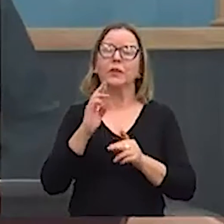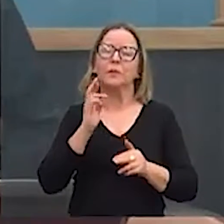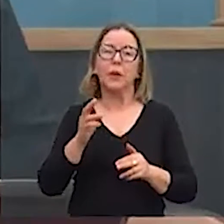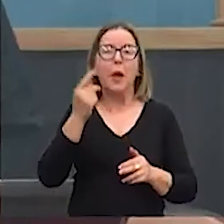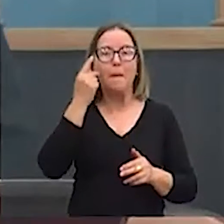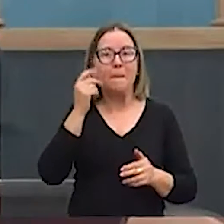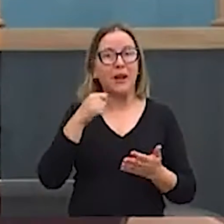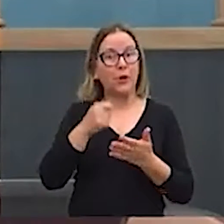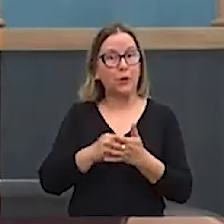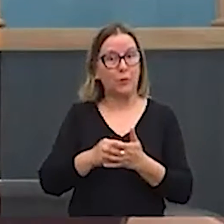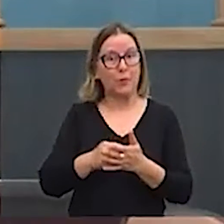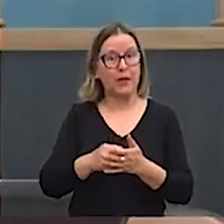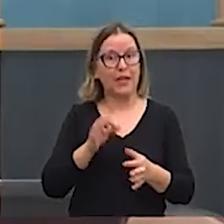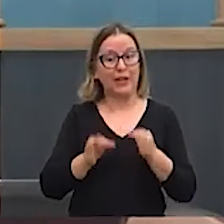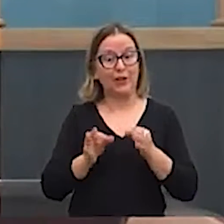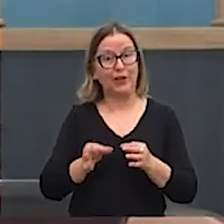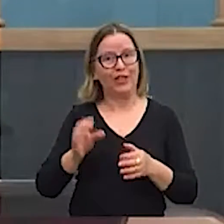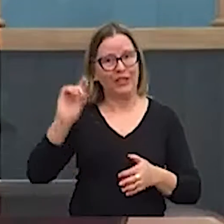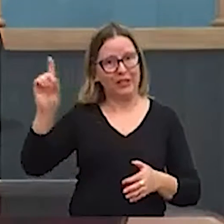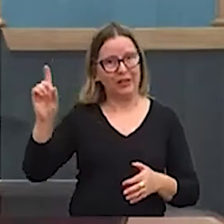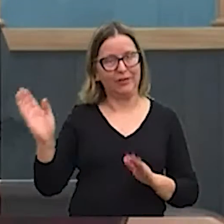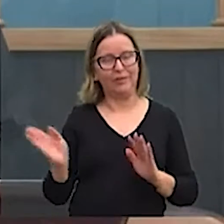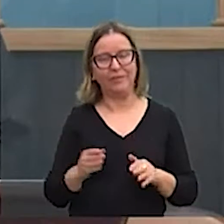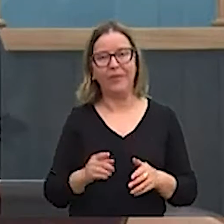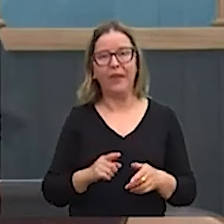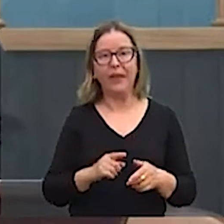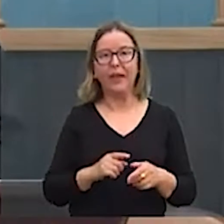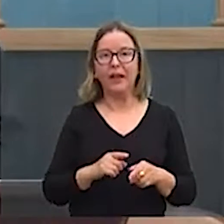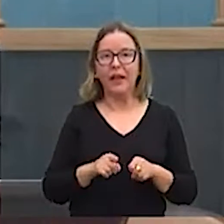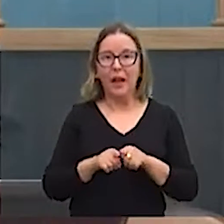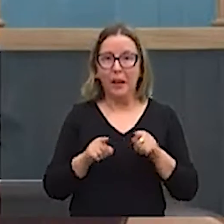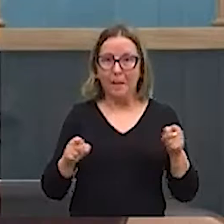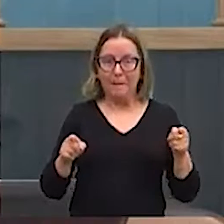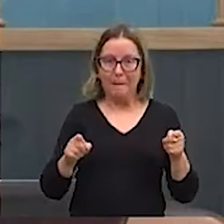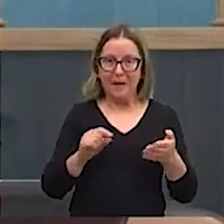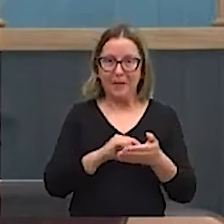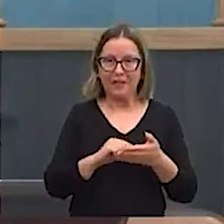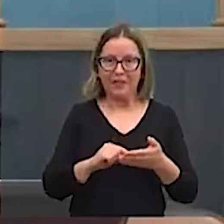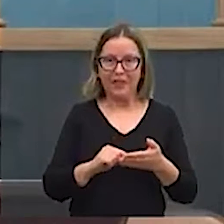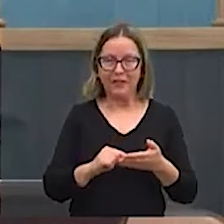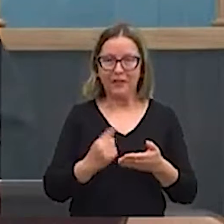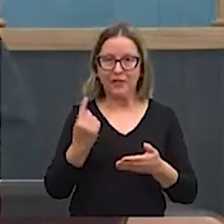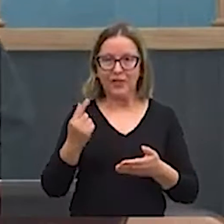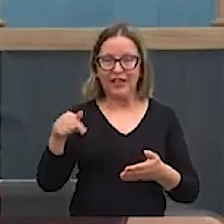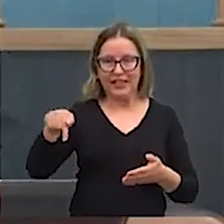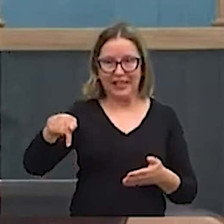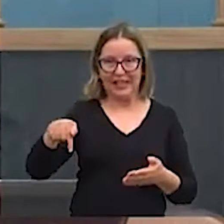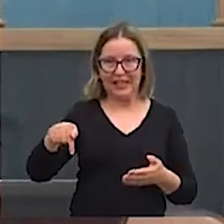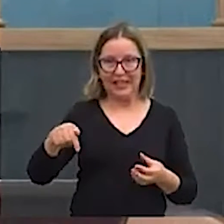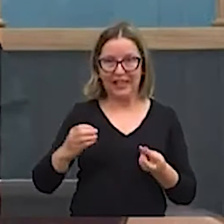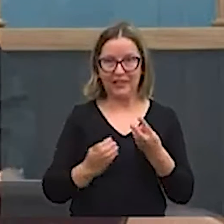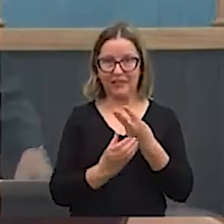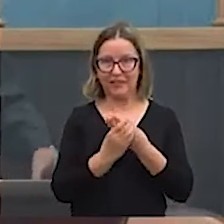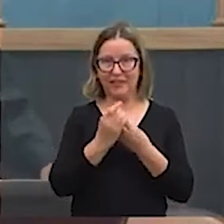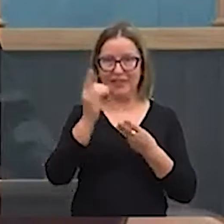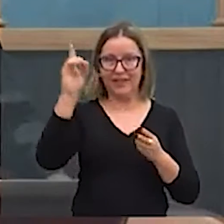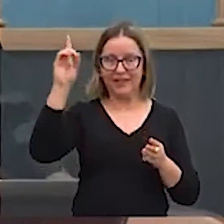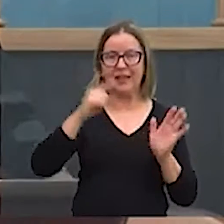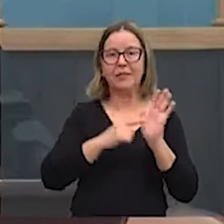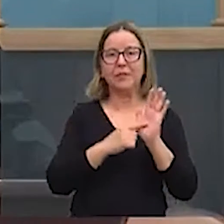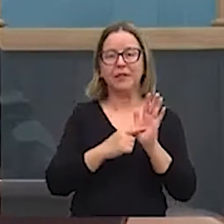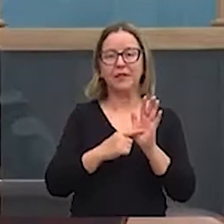no verso 17, nós temos a reunião da Trindade. Vamos olhar aqui o verso 17 de